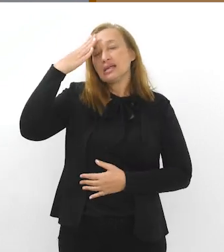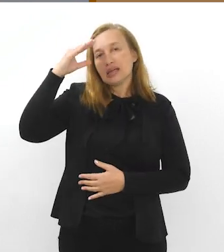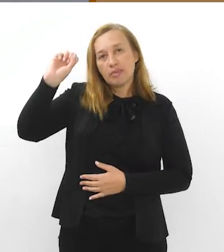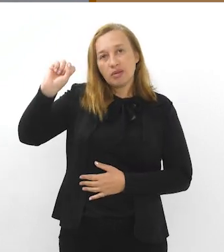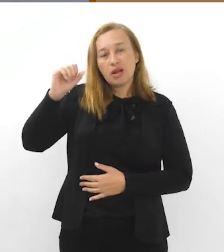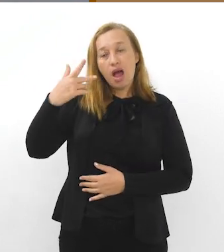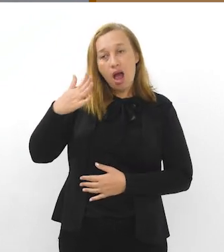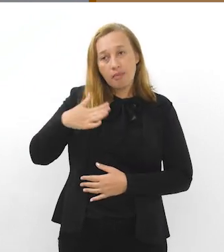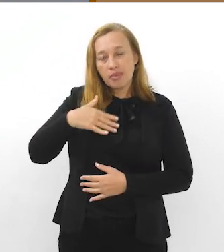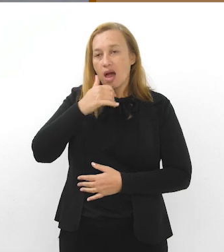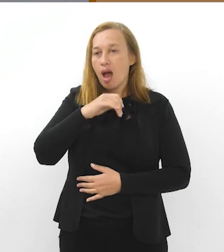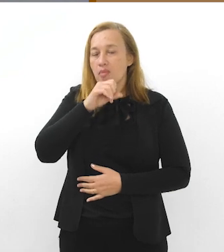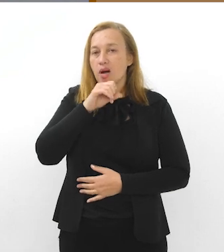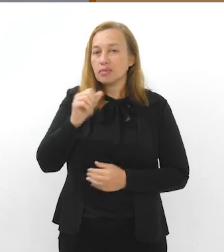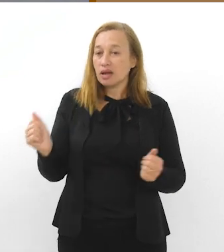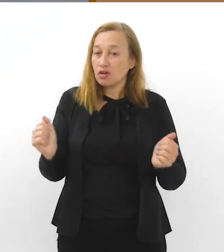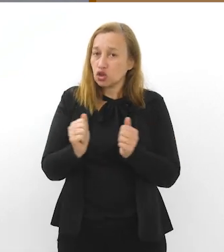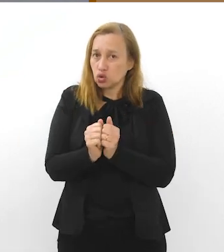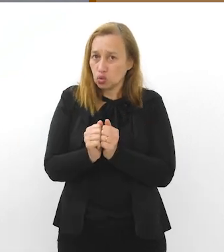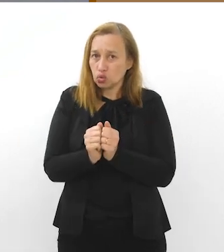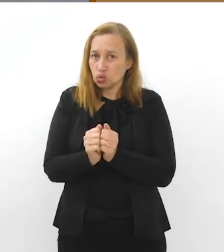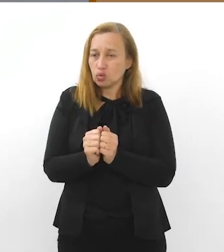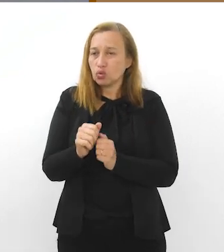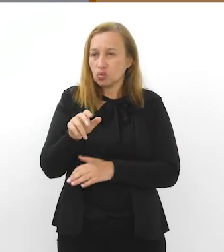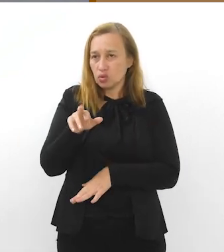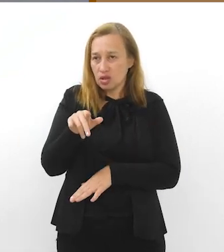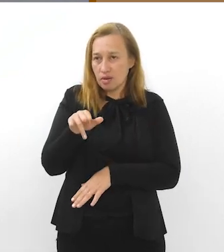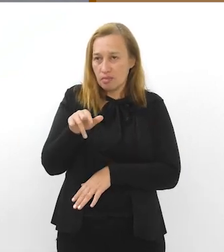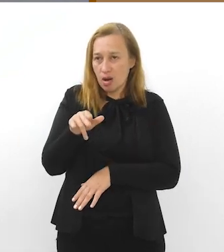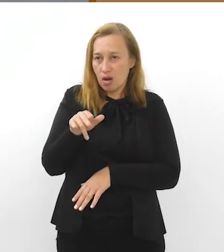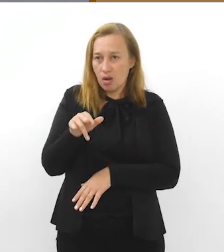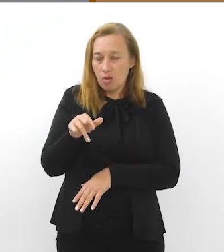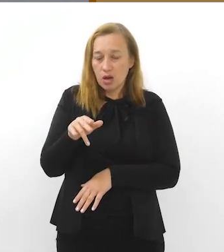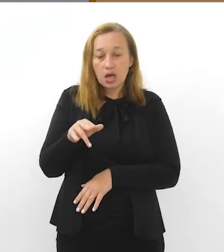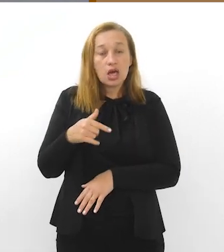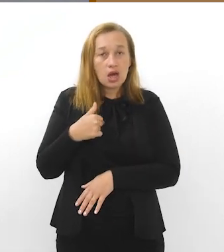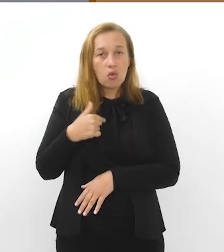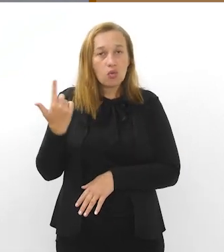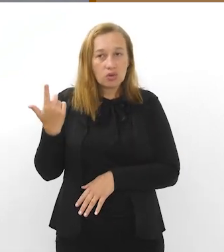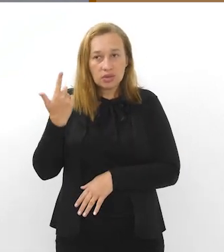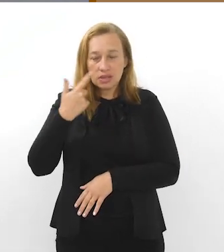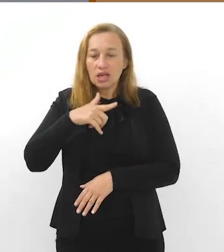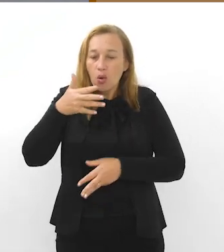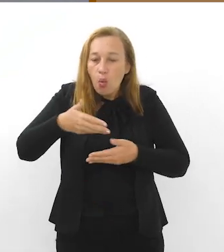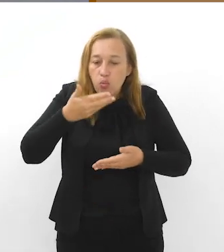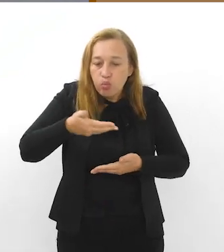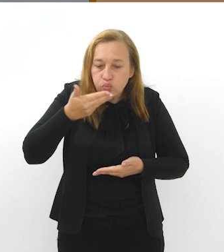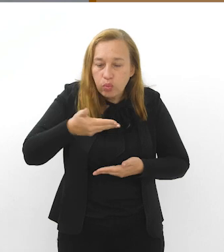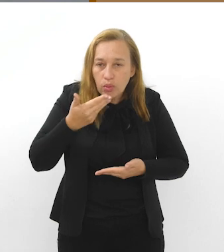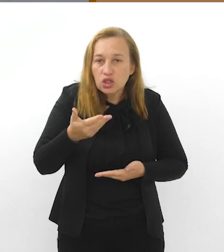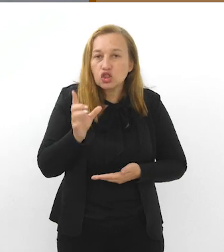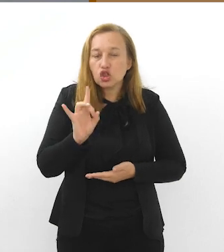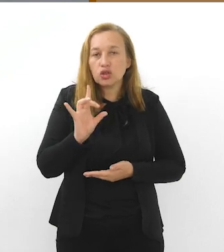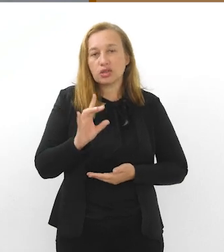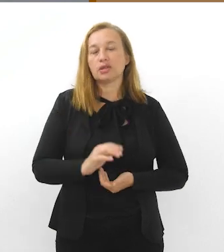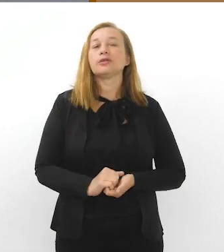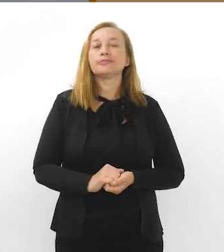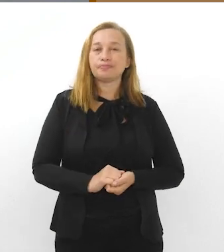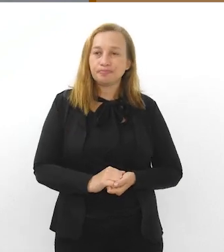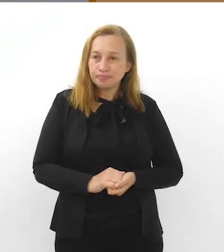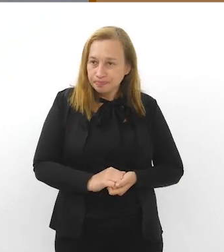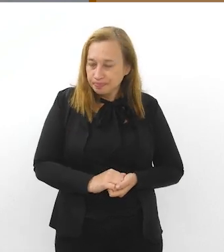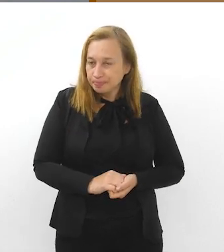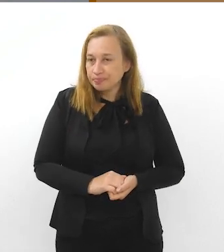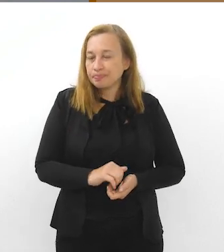Ela me colocava no meio dos 4, 5 que já existiam e a gente se virava, né? Então, eu aprendi